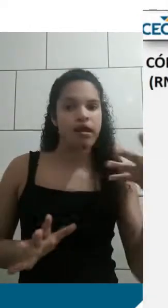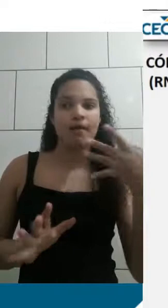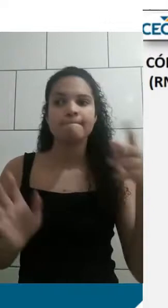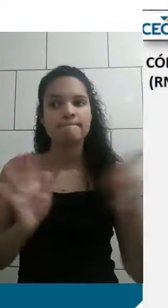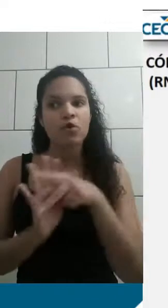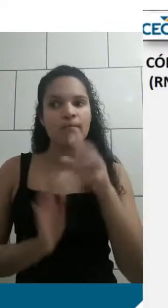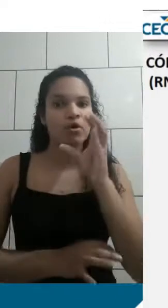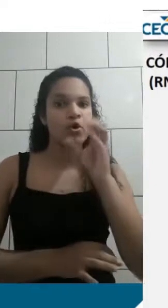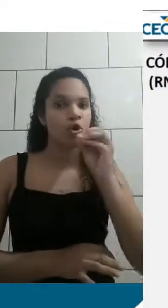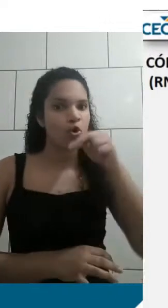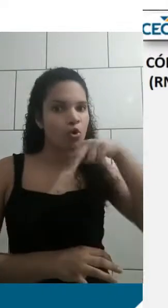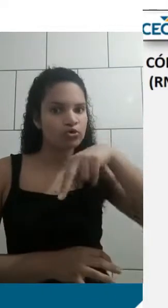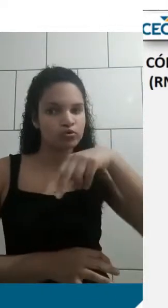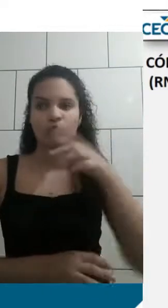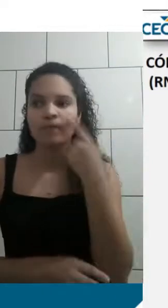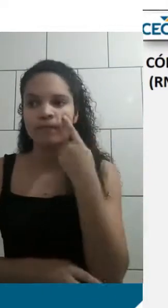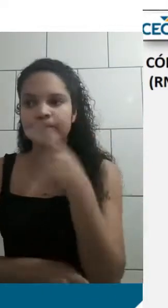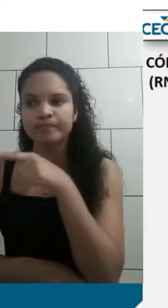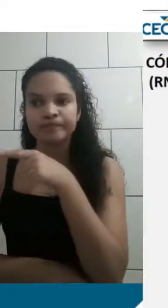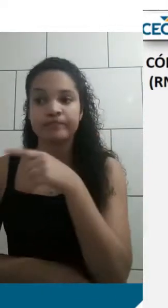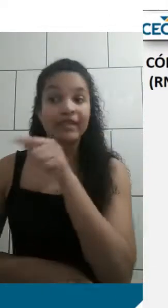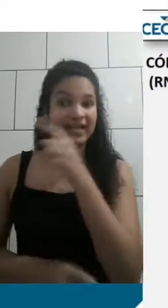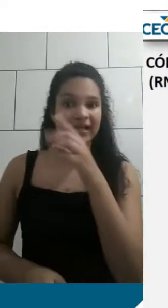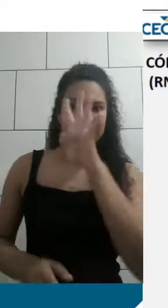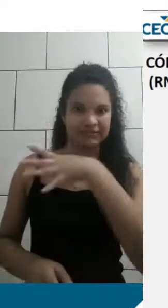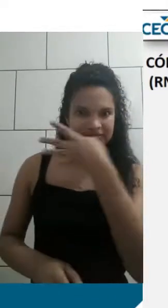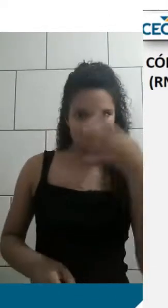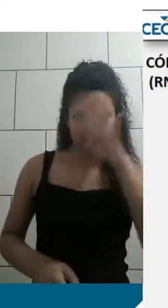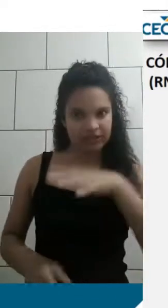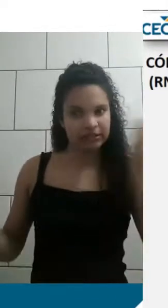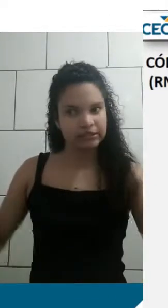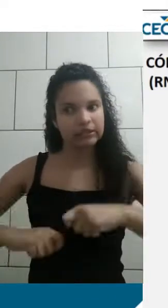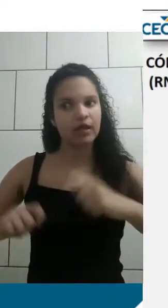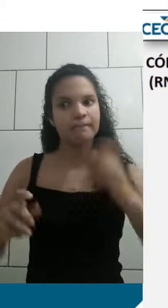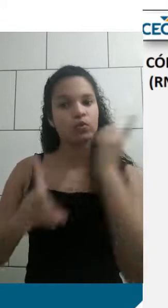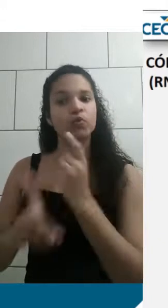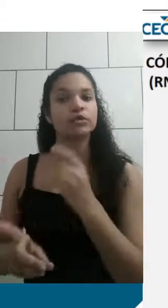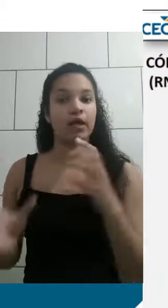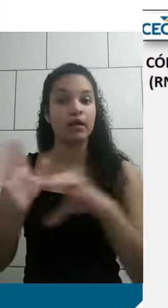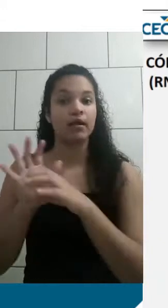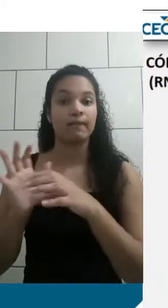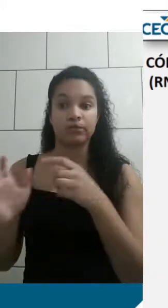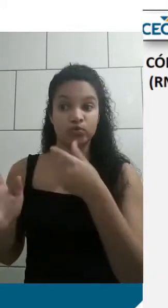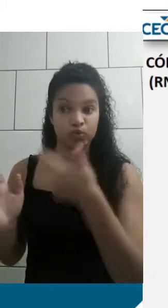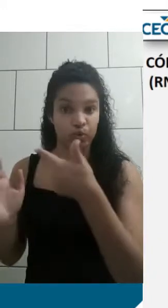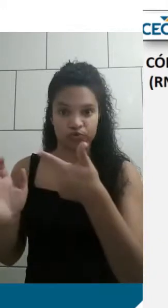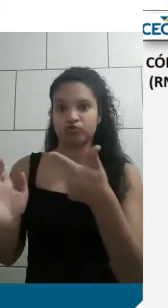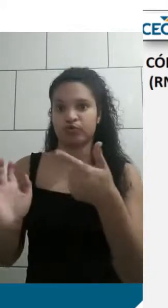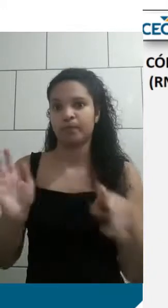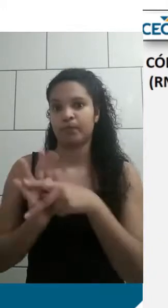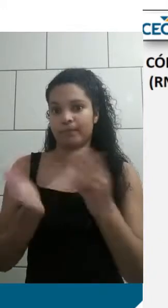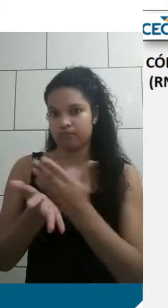códons do RNA mensageiro. Essa tabela pode ser encontrada no segundo capítulo do módulo 2 da apostila de biologia do